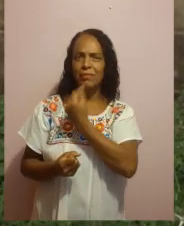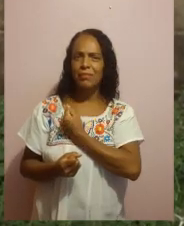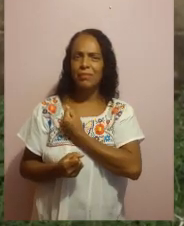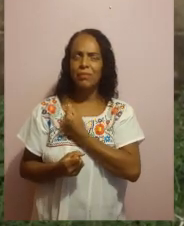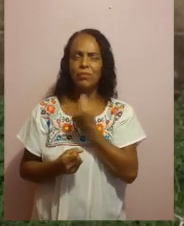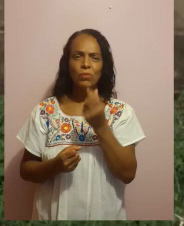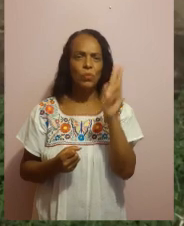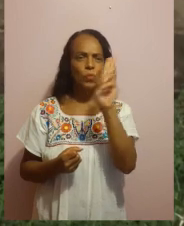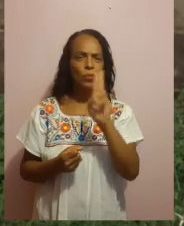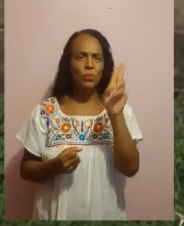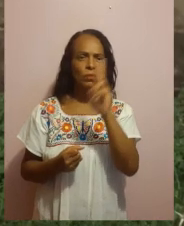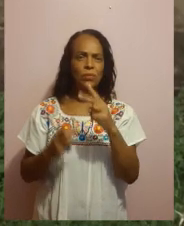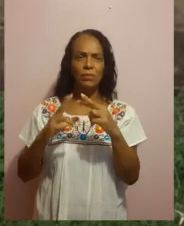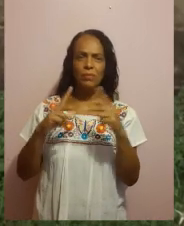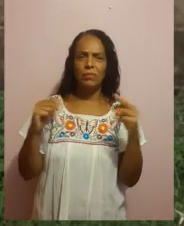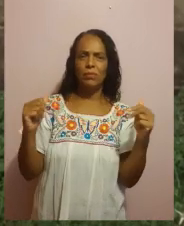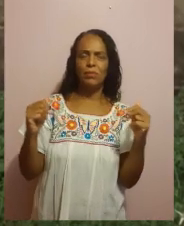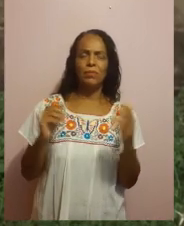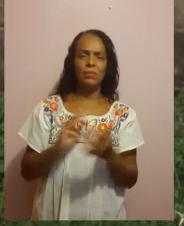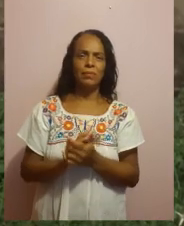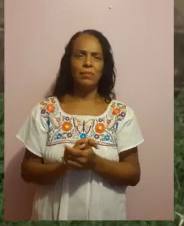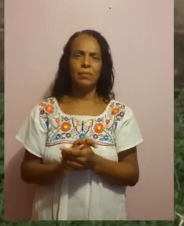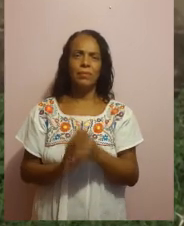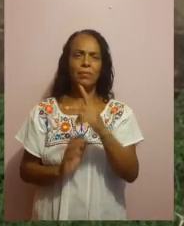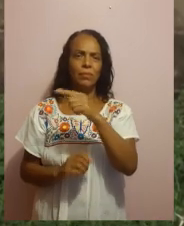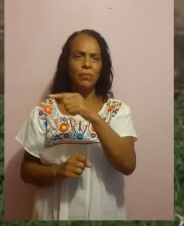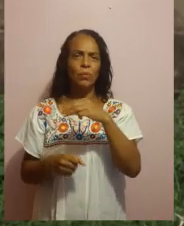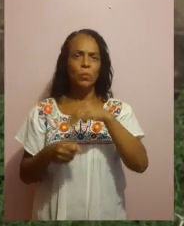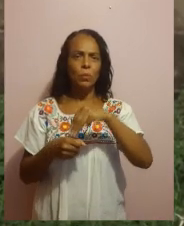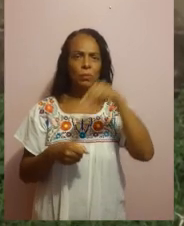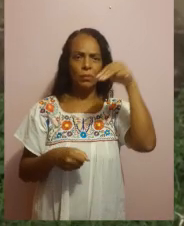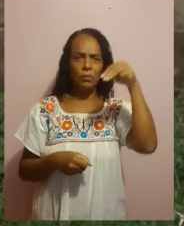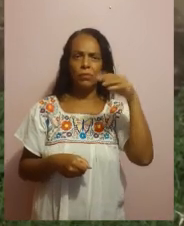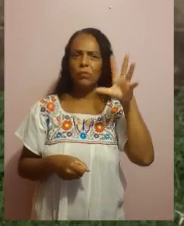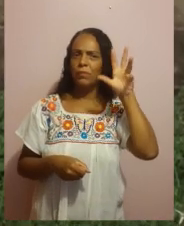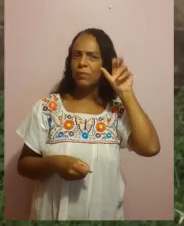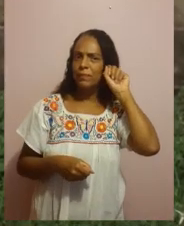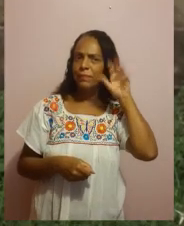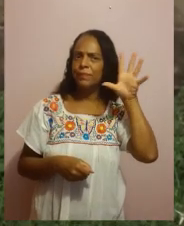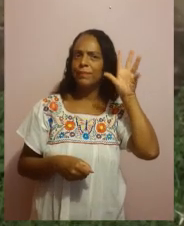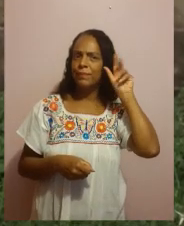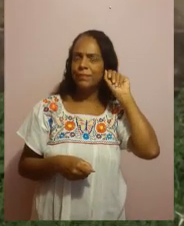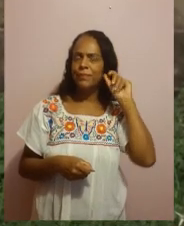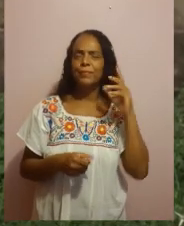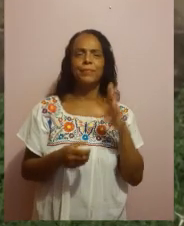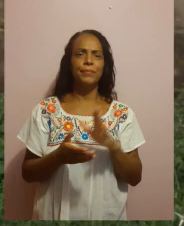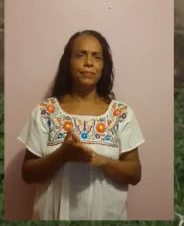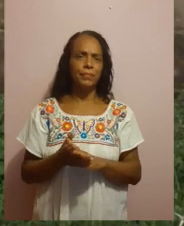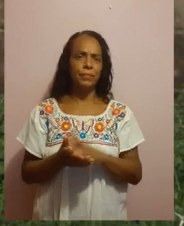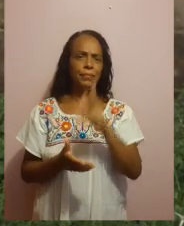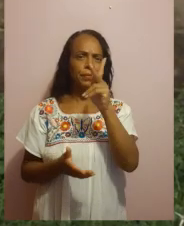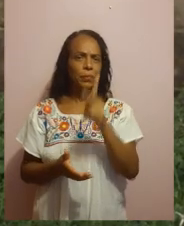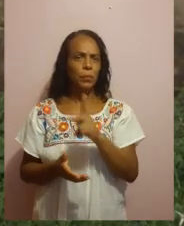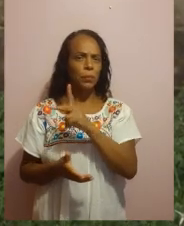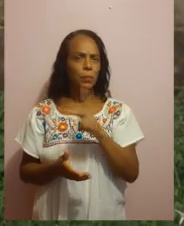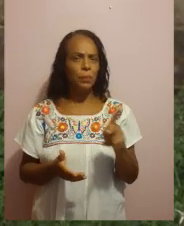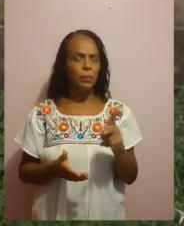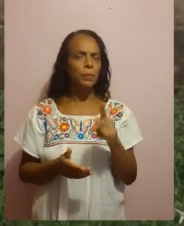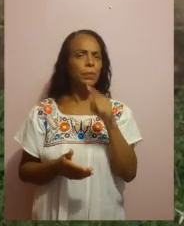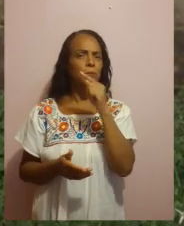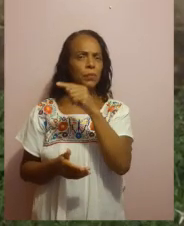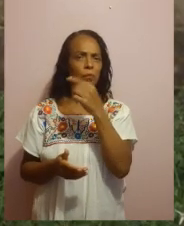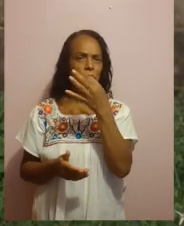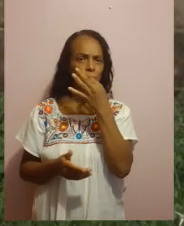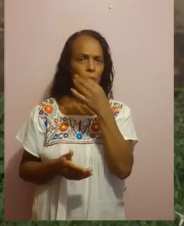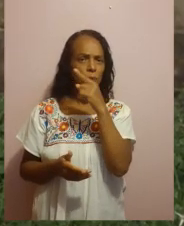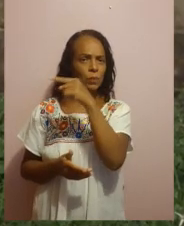Aí o mestre escutou, ficou escutando. Aí o padre fez uma proposta para ele, disse: tem